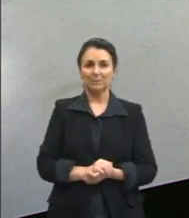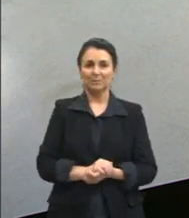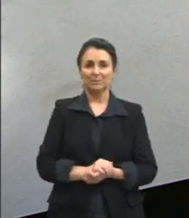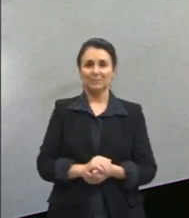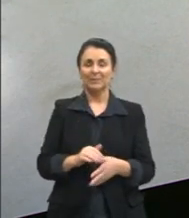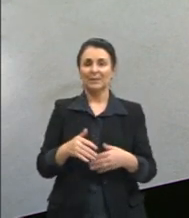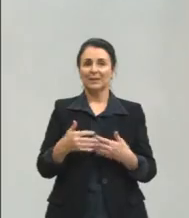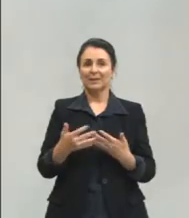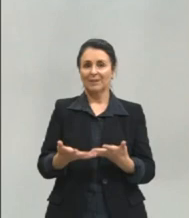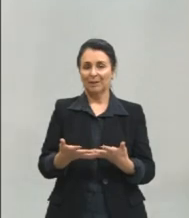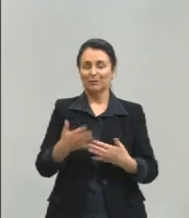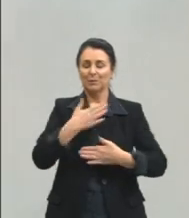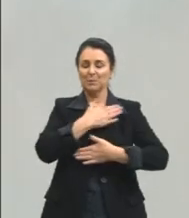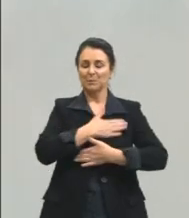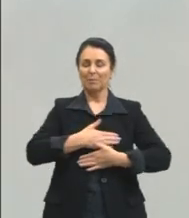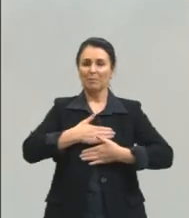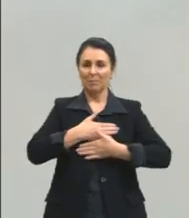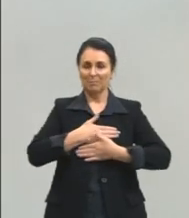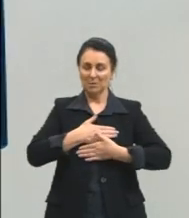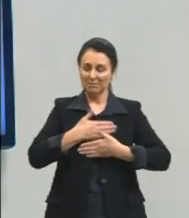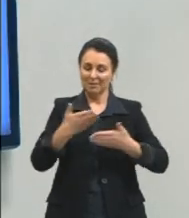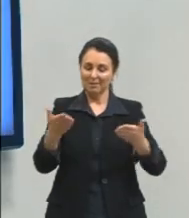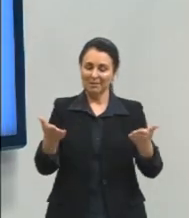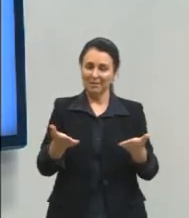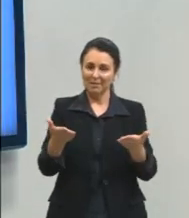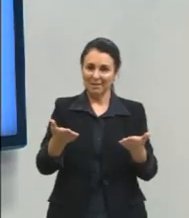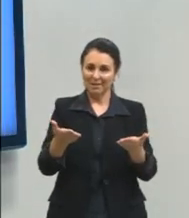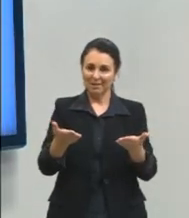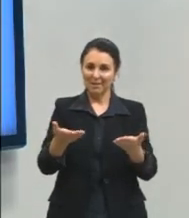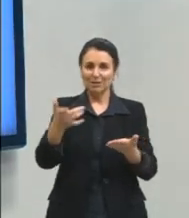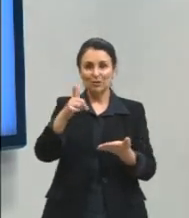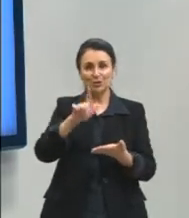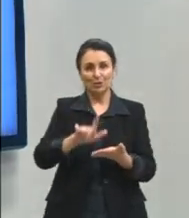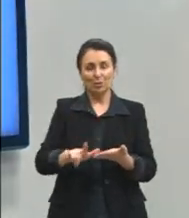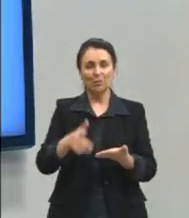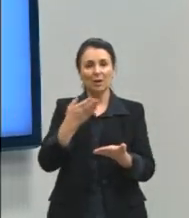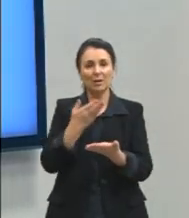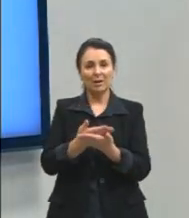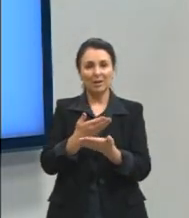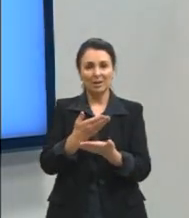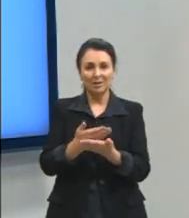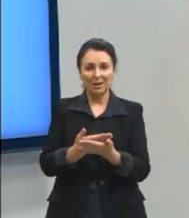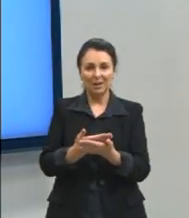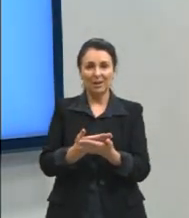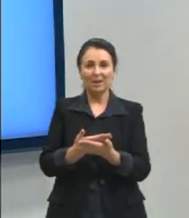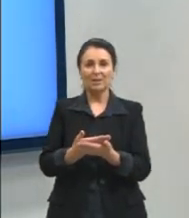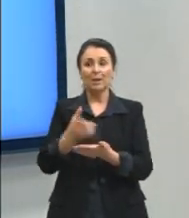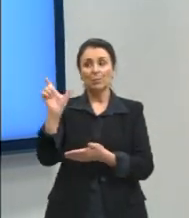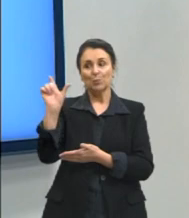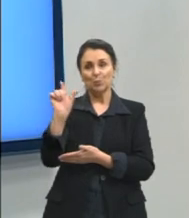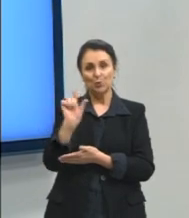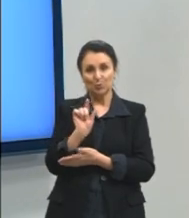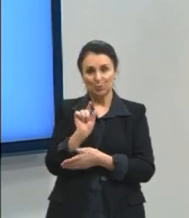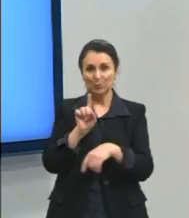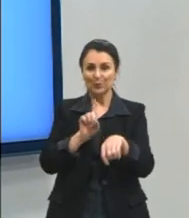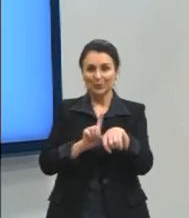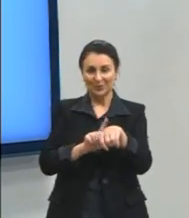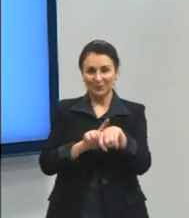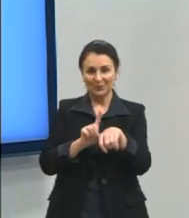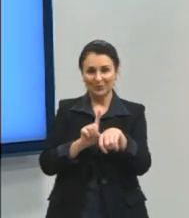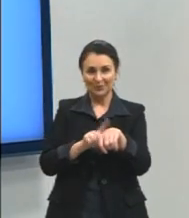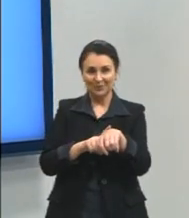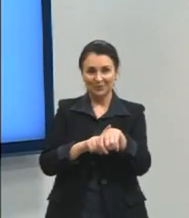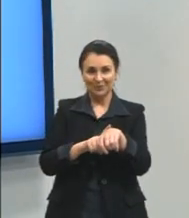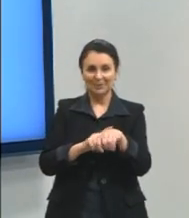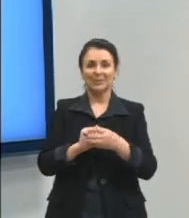Bom, gente, foi um prazer estar aqui com vocês novamente. Nossas aulas ficaram mais curtinhas, né, professor Lucas? Nossas aulas